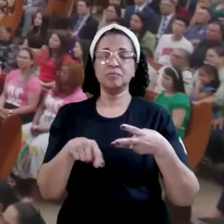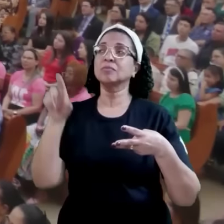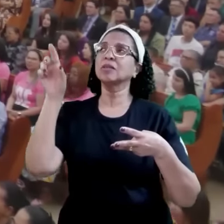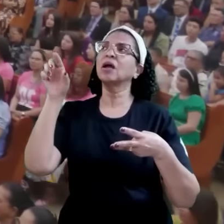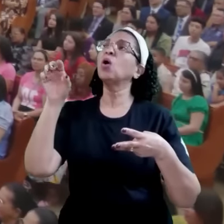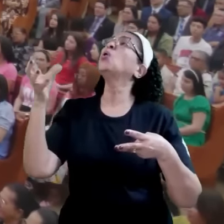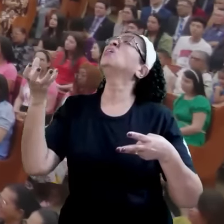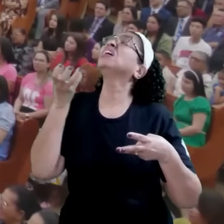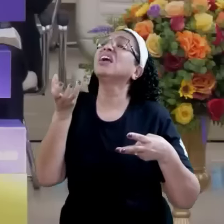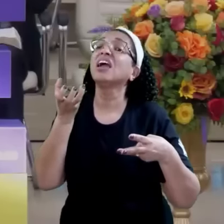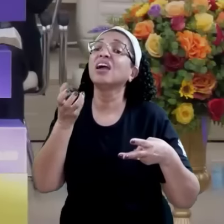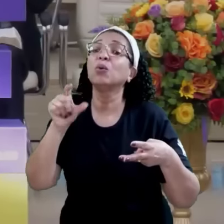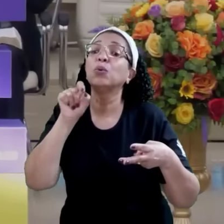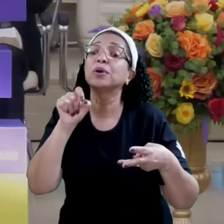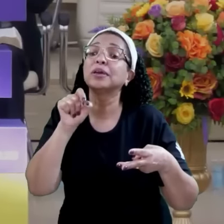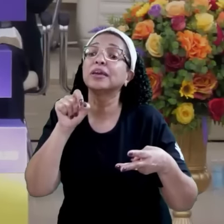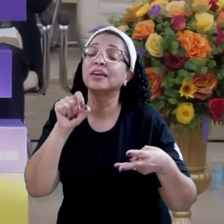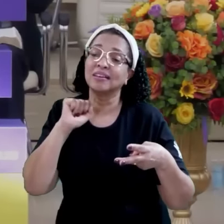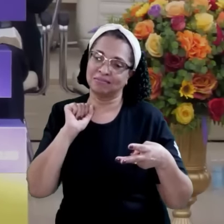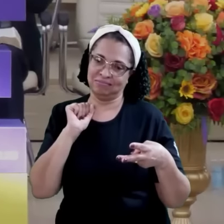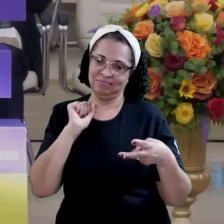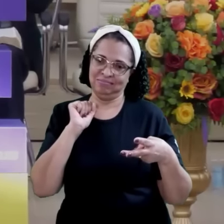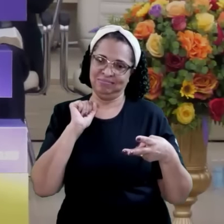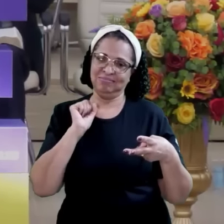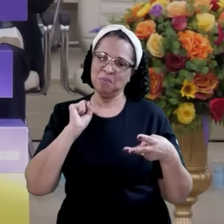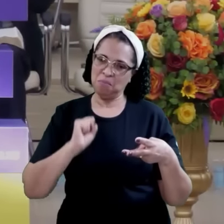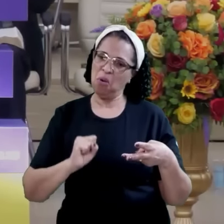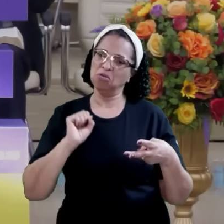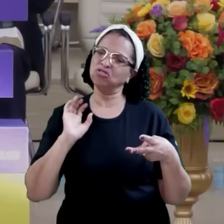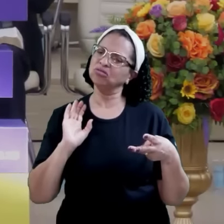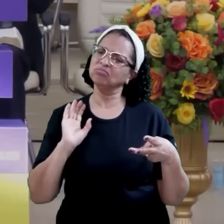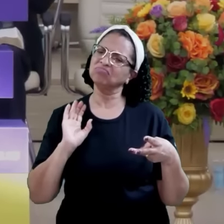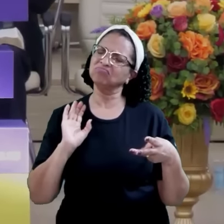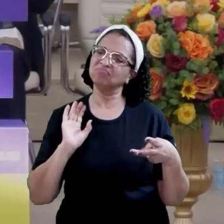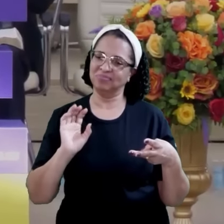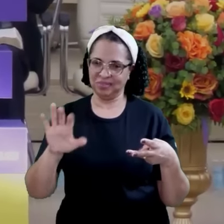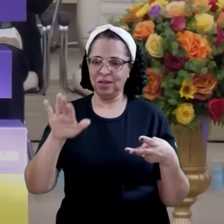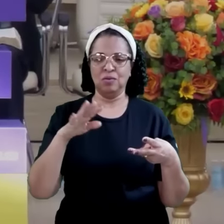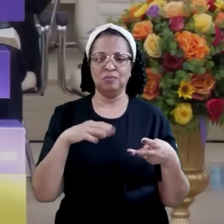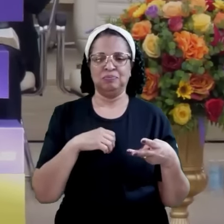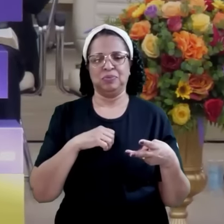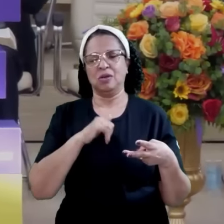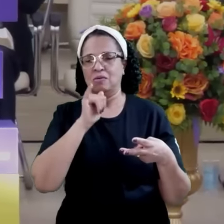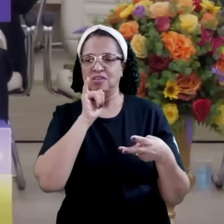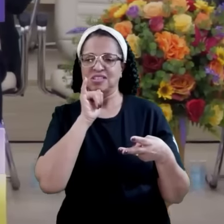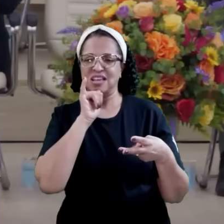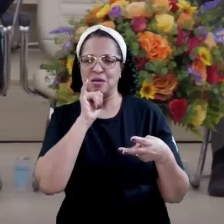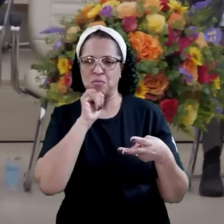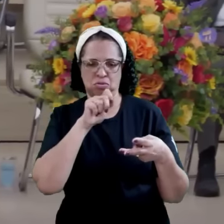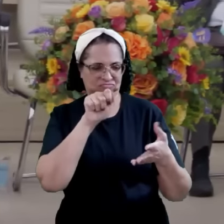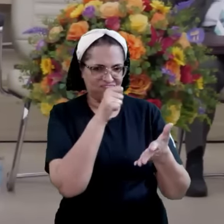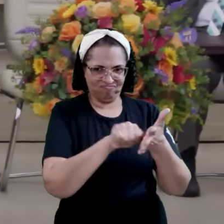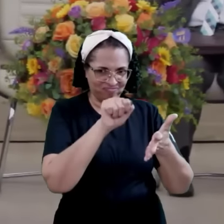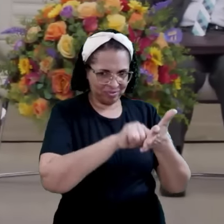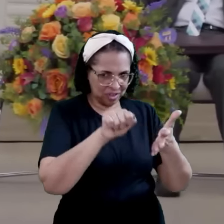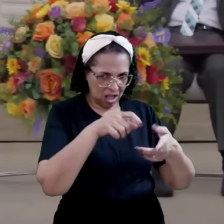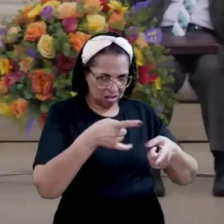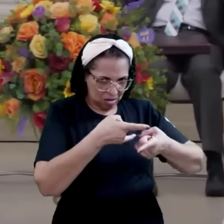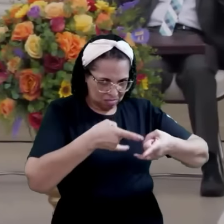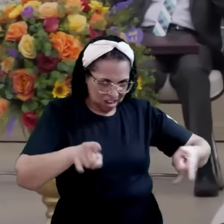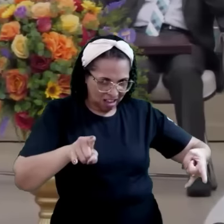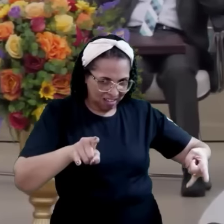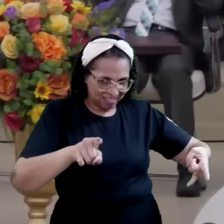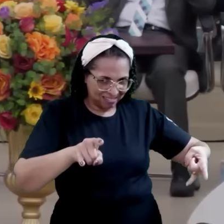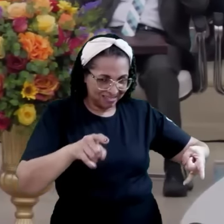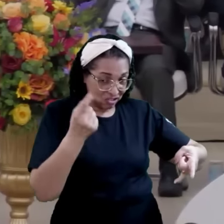imaginar irmão alguém que tem muito que pode muito só assinar o cheque e falar assim ó pode pôr o que você quer aí Eita Jesus